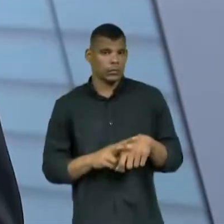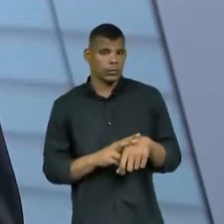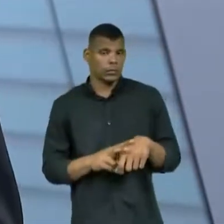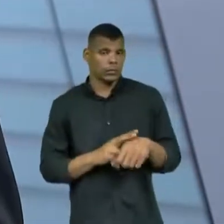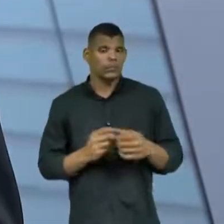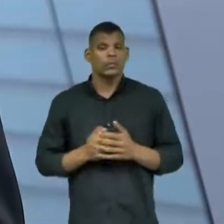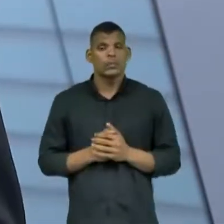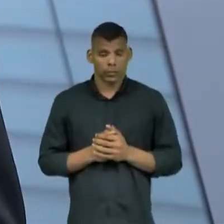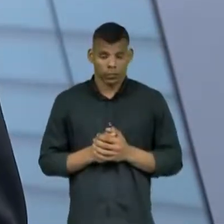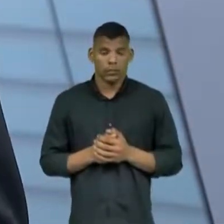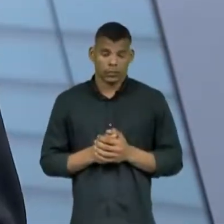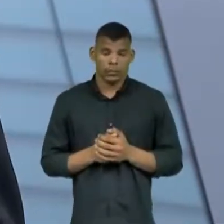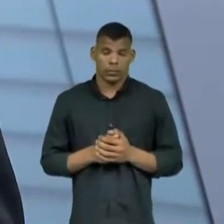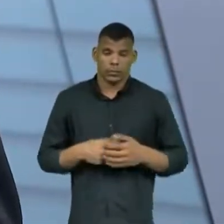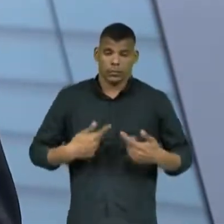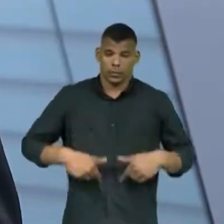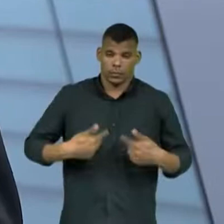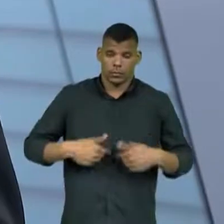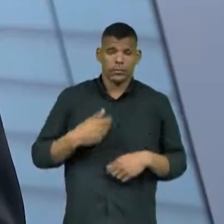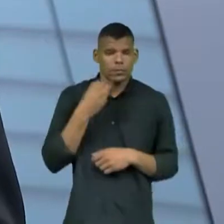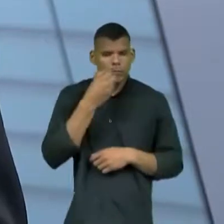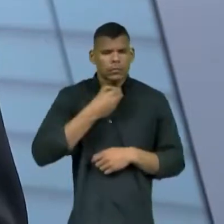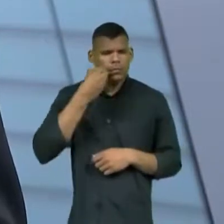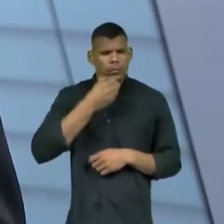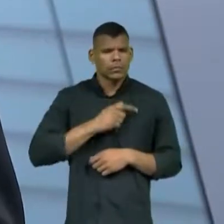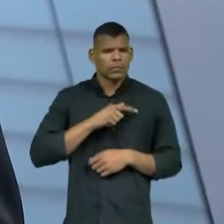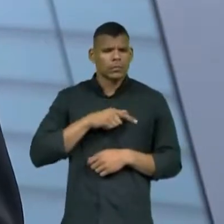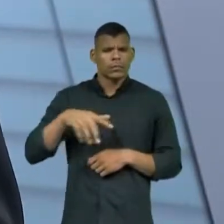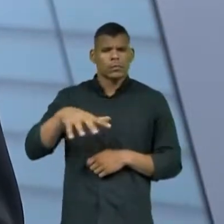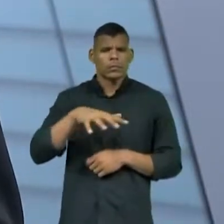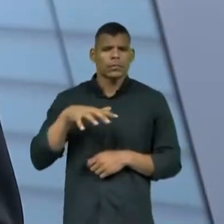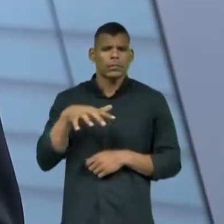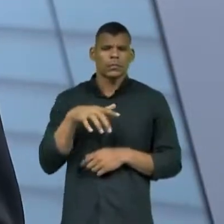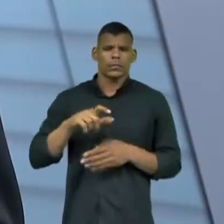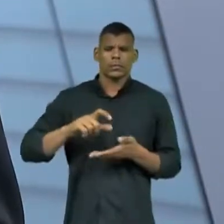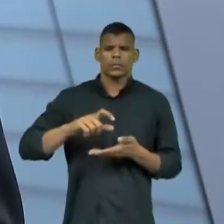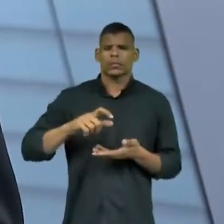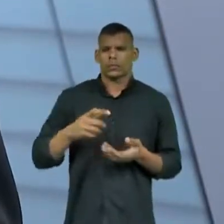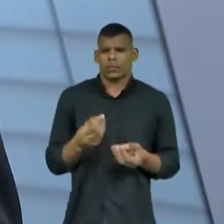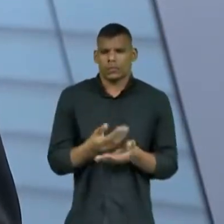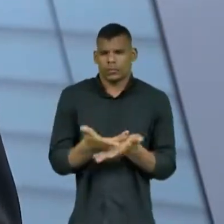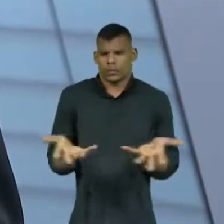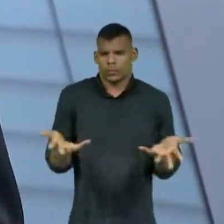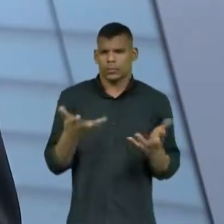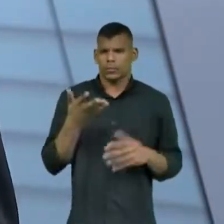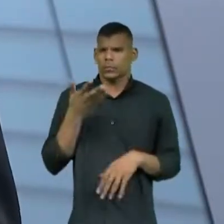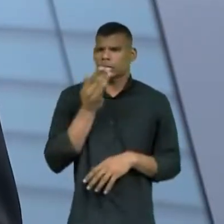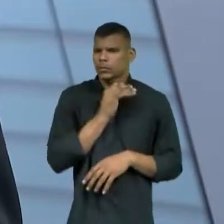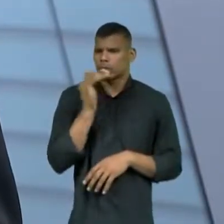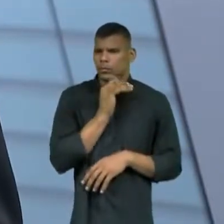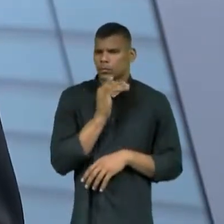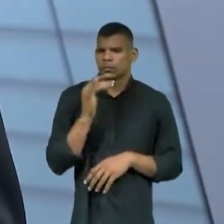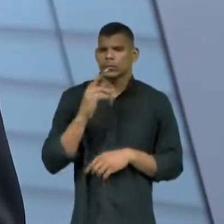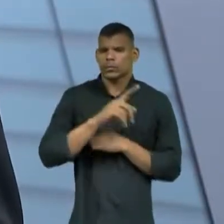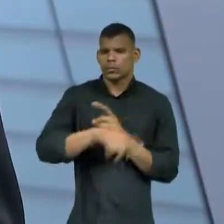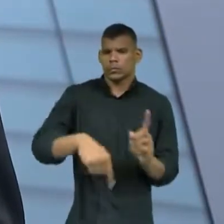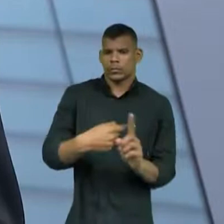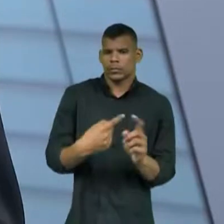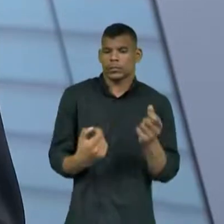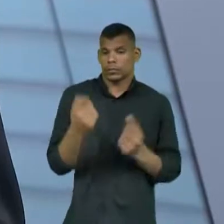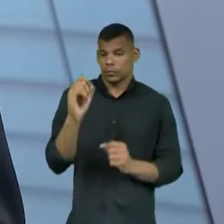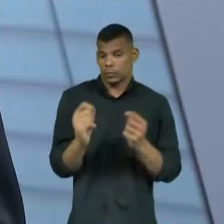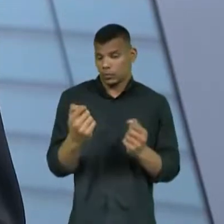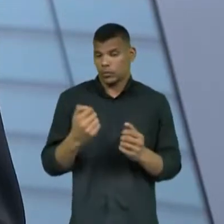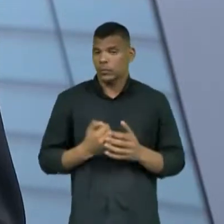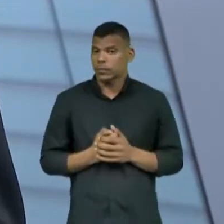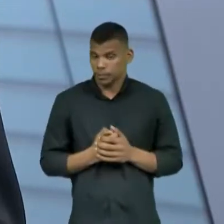trabalha, tem larga experiência na área da distribuição de energia elétrica e no setor industrial. Comigo também